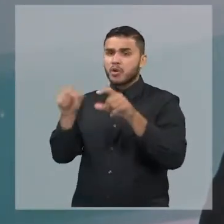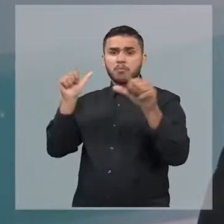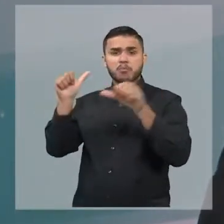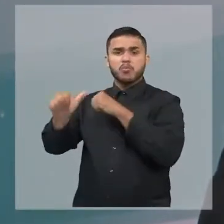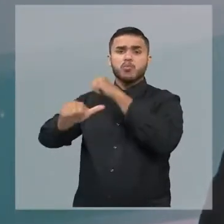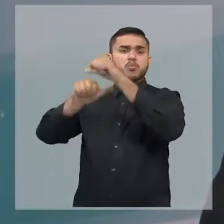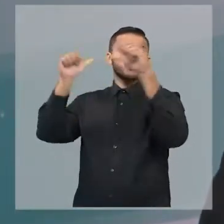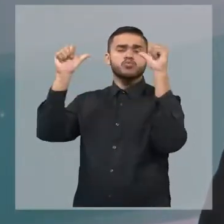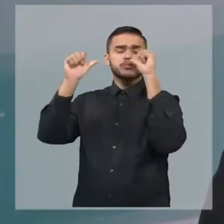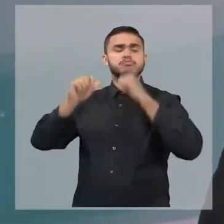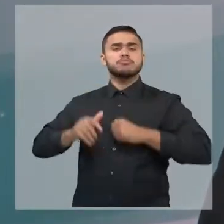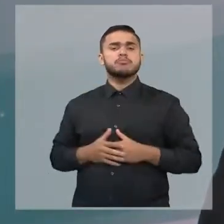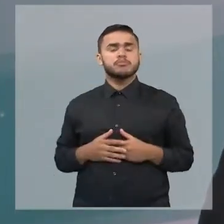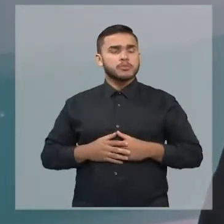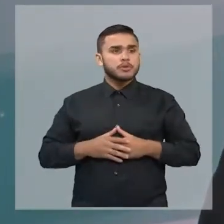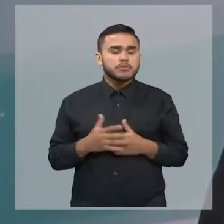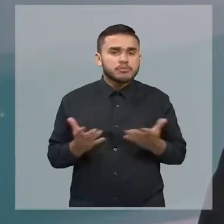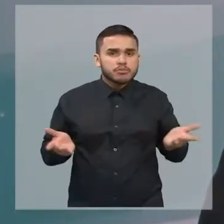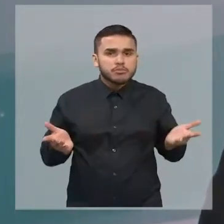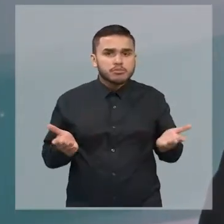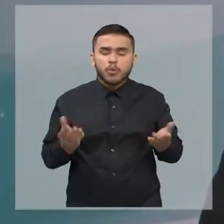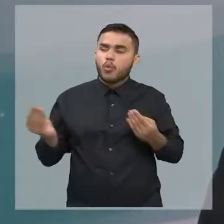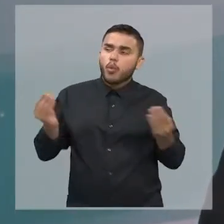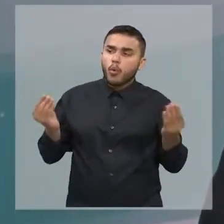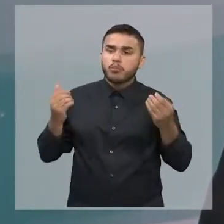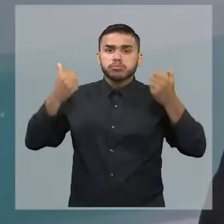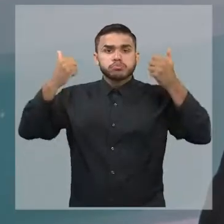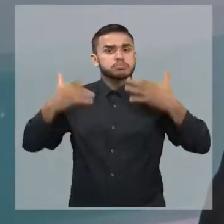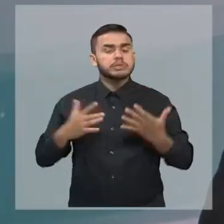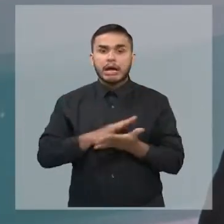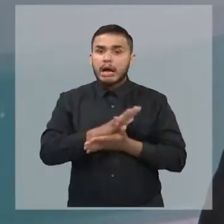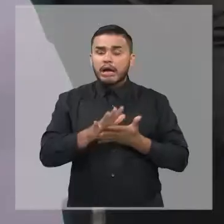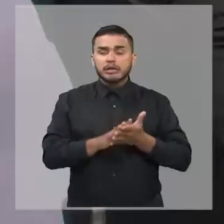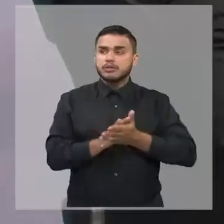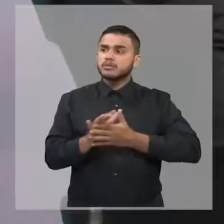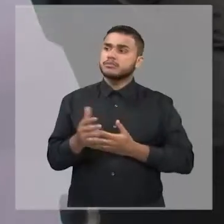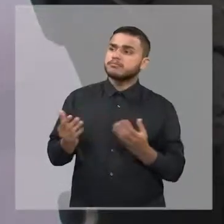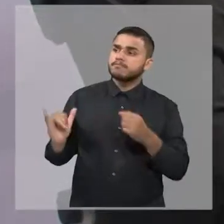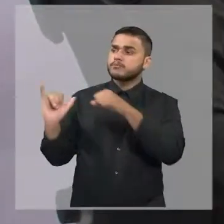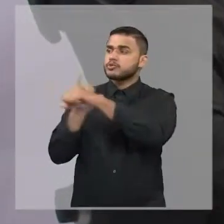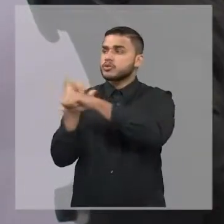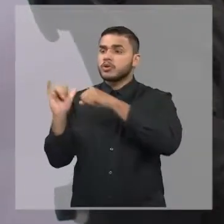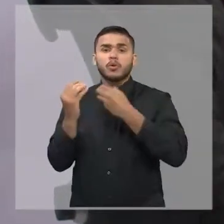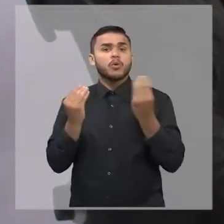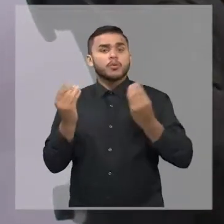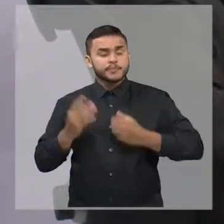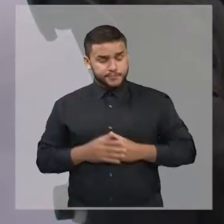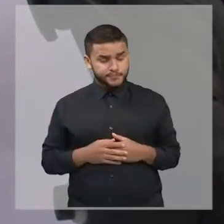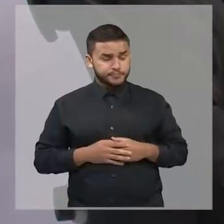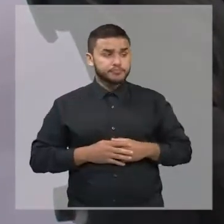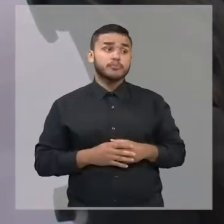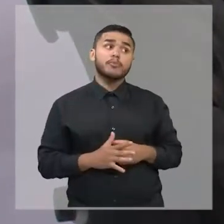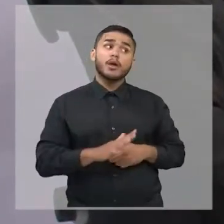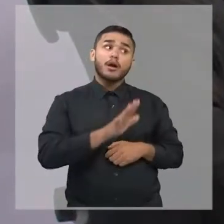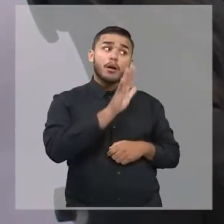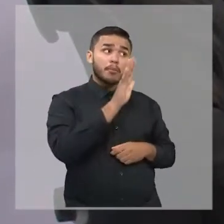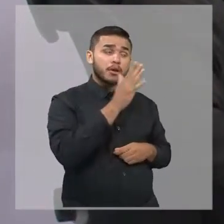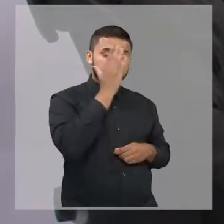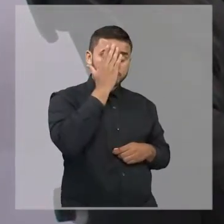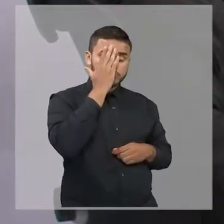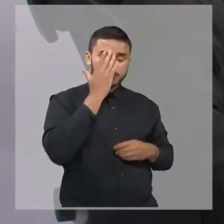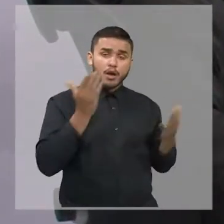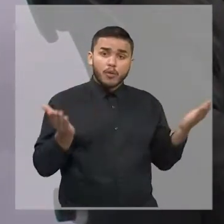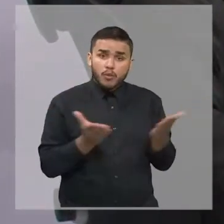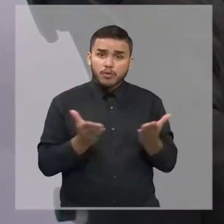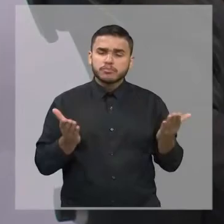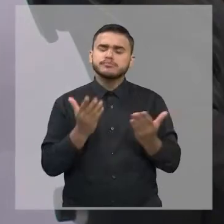aí, sem dizer como, sem dizer para quê, mudar como. Então ele ficou refém. A questão que